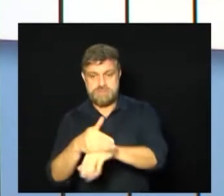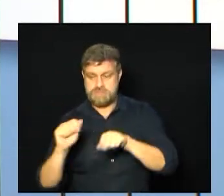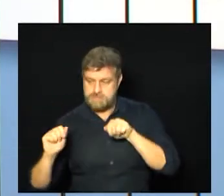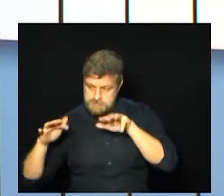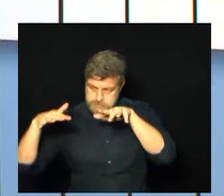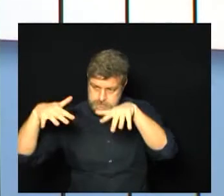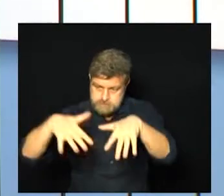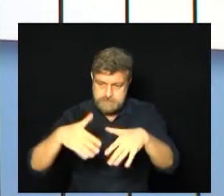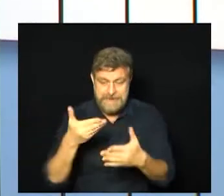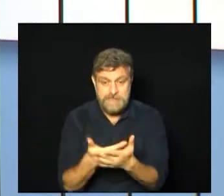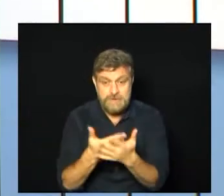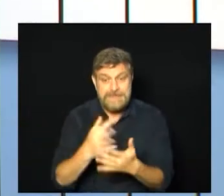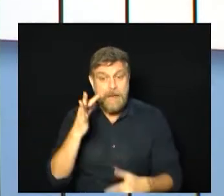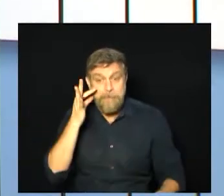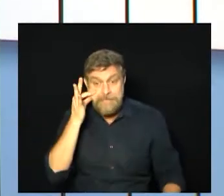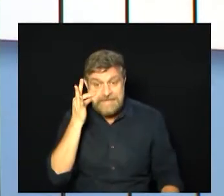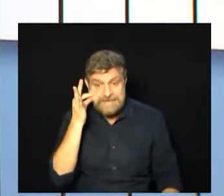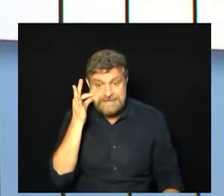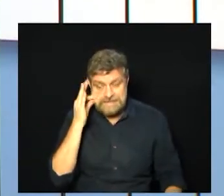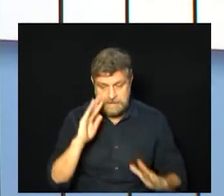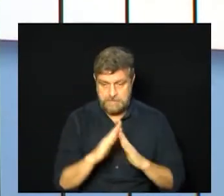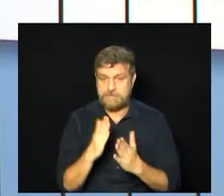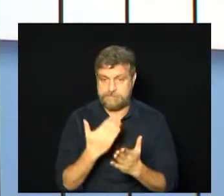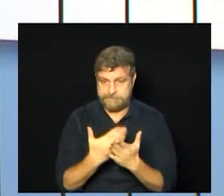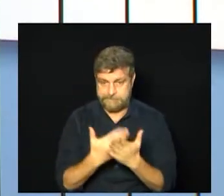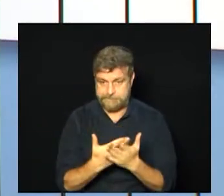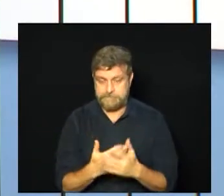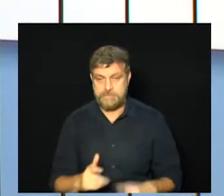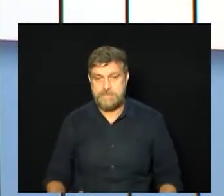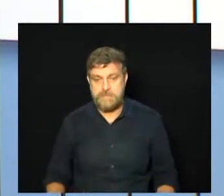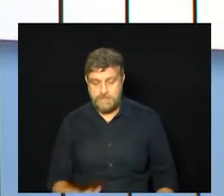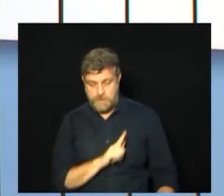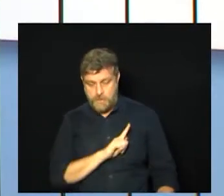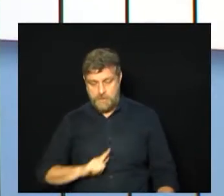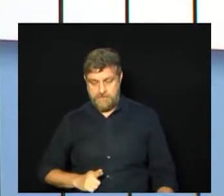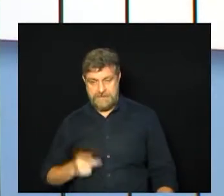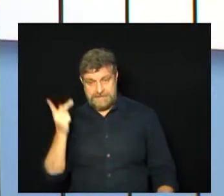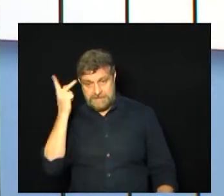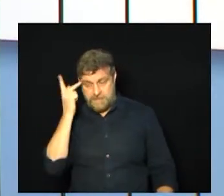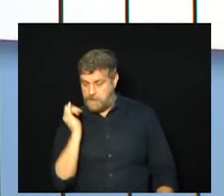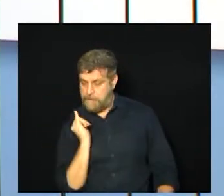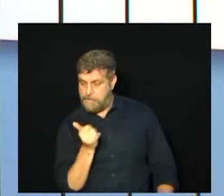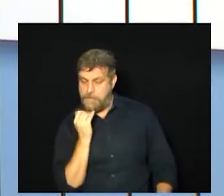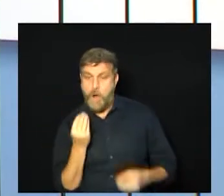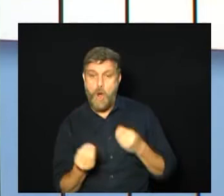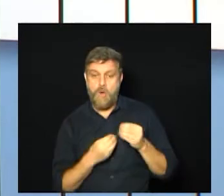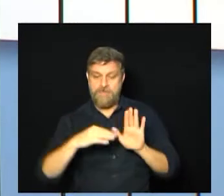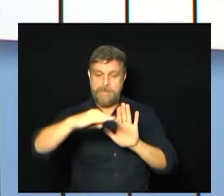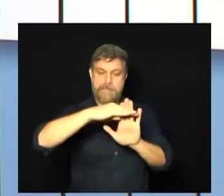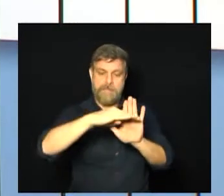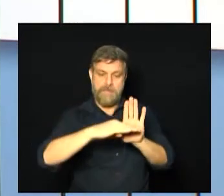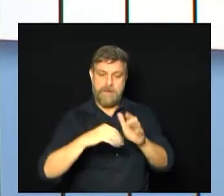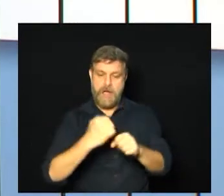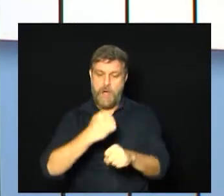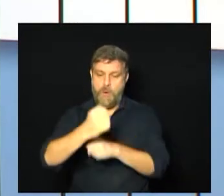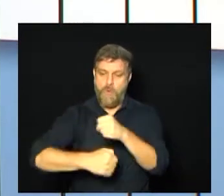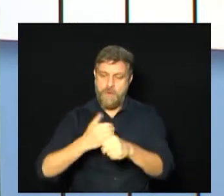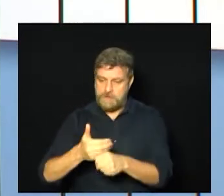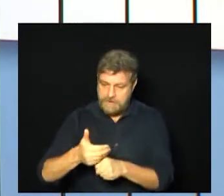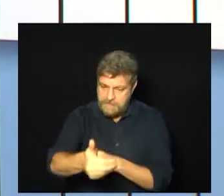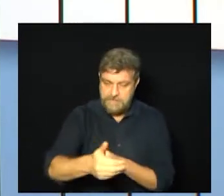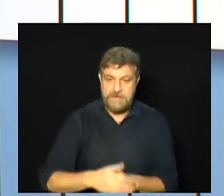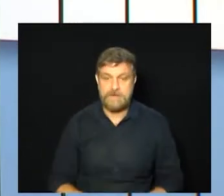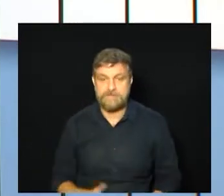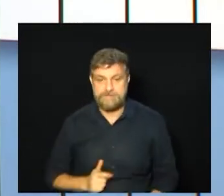que estudar de forma presencial. E o governo já anunciou como vai ficar o calendário do ano que vem. As